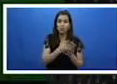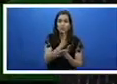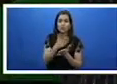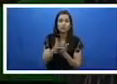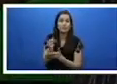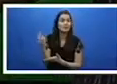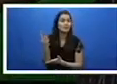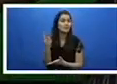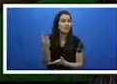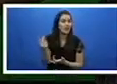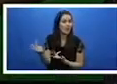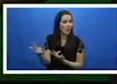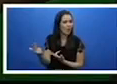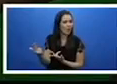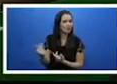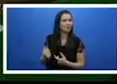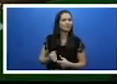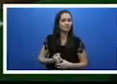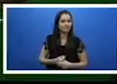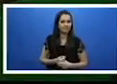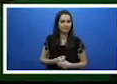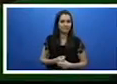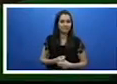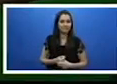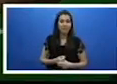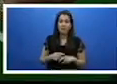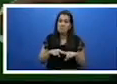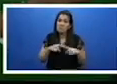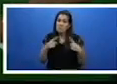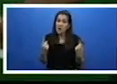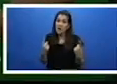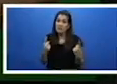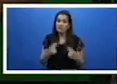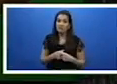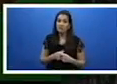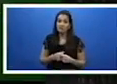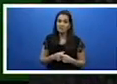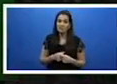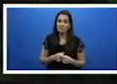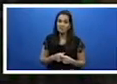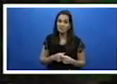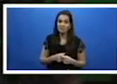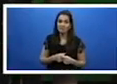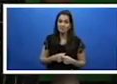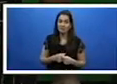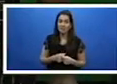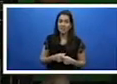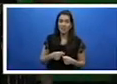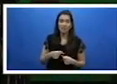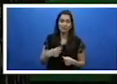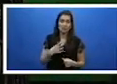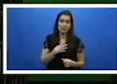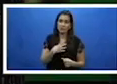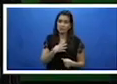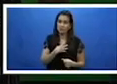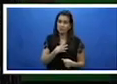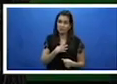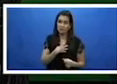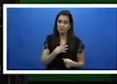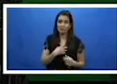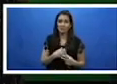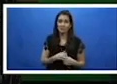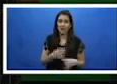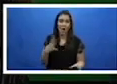3 partes iguais. Mas essa conta, essa repartição,